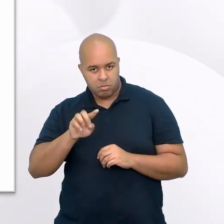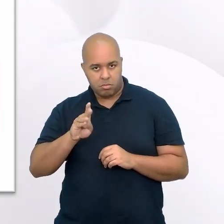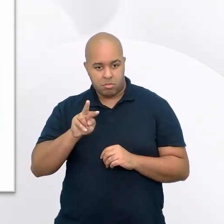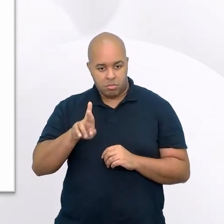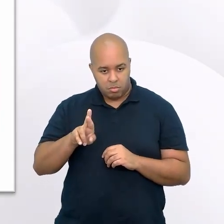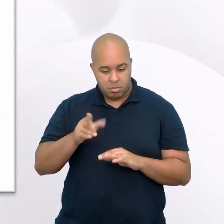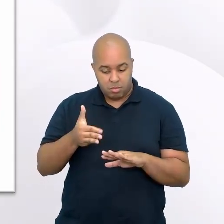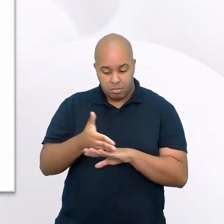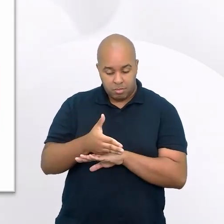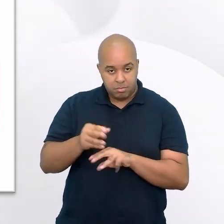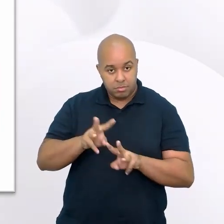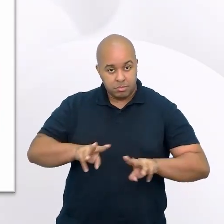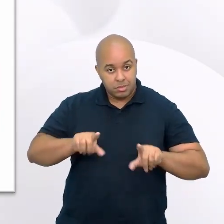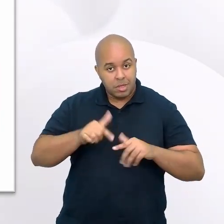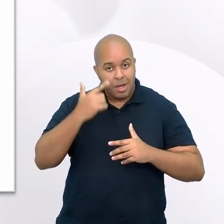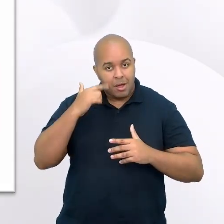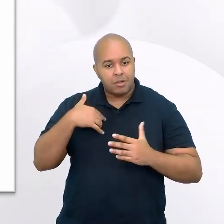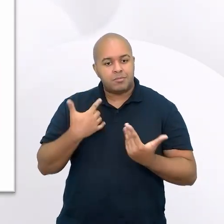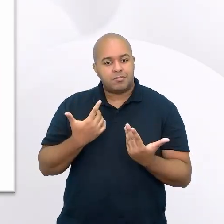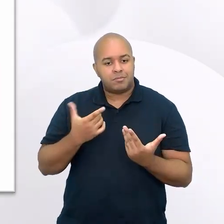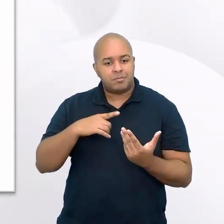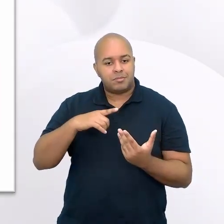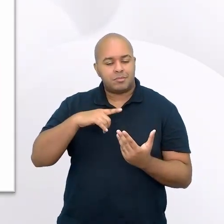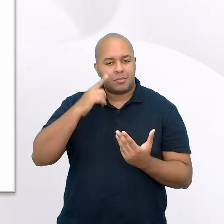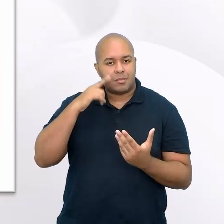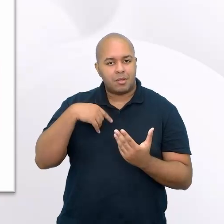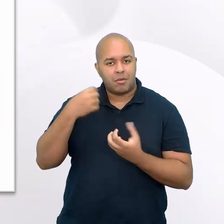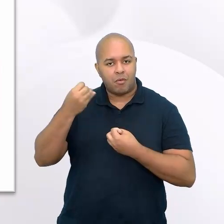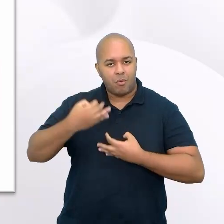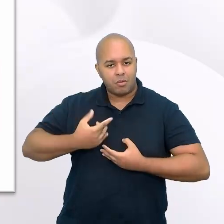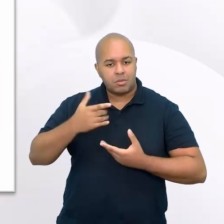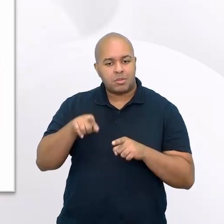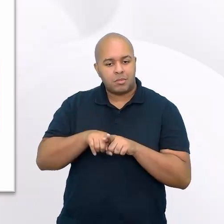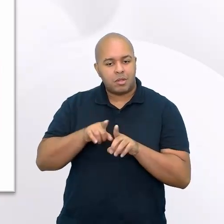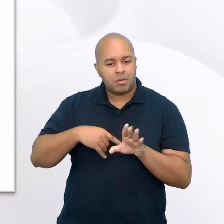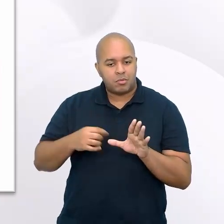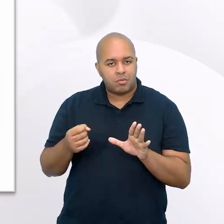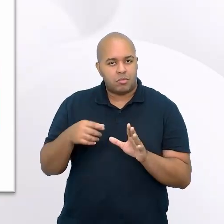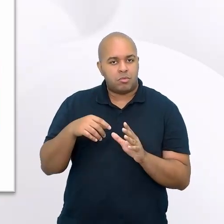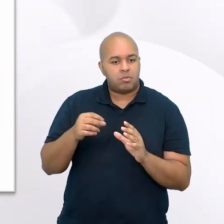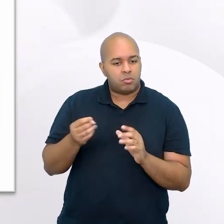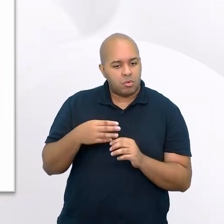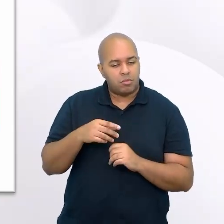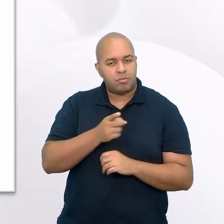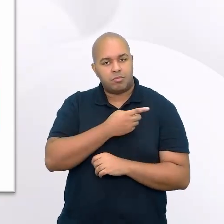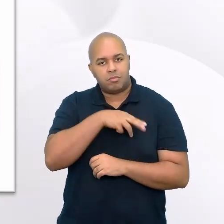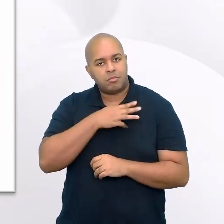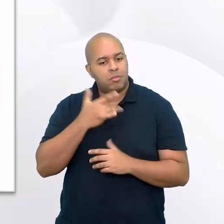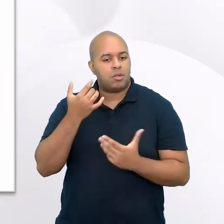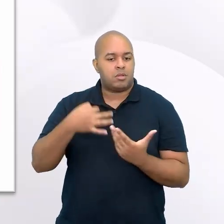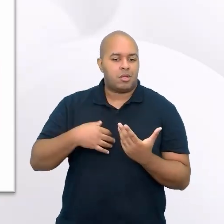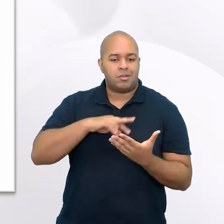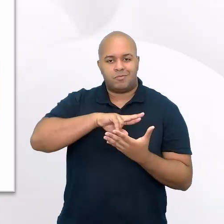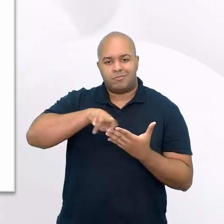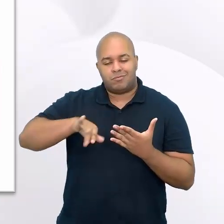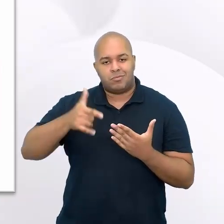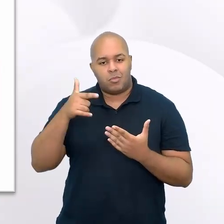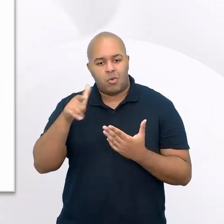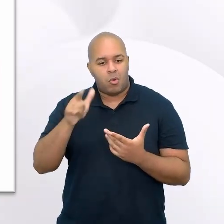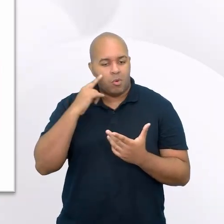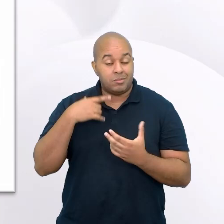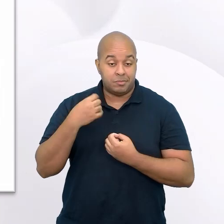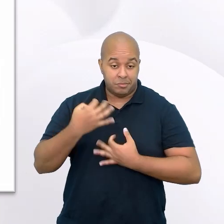acessando o site então tem as informações do novo ensino médio diversas outras